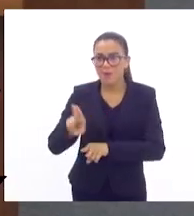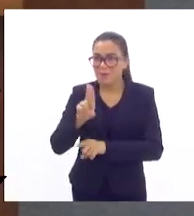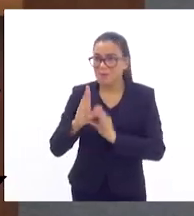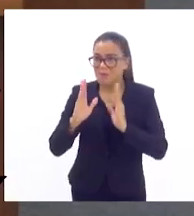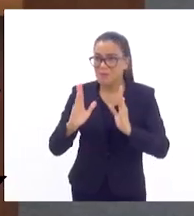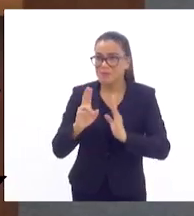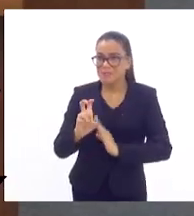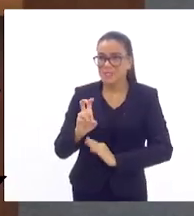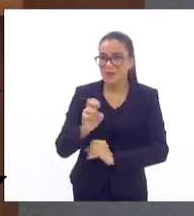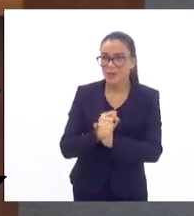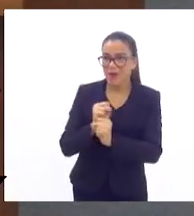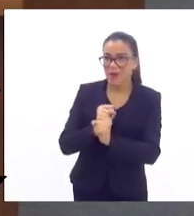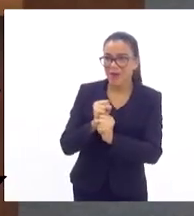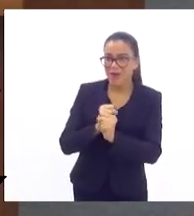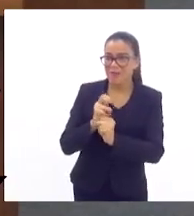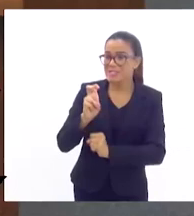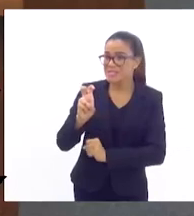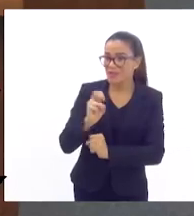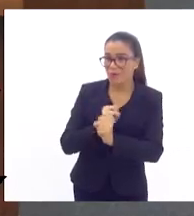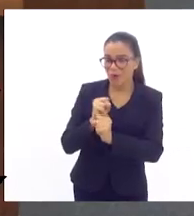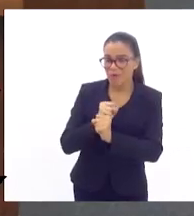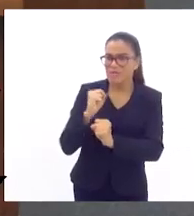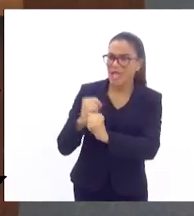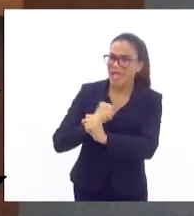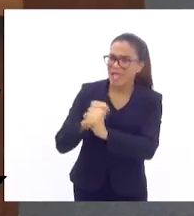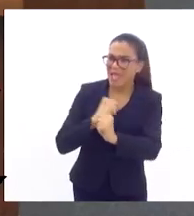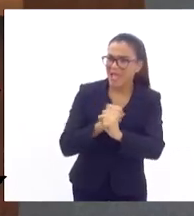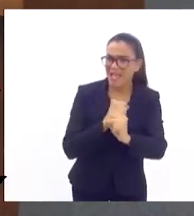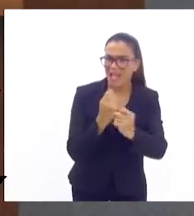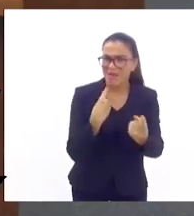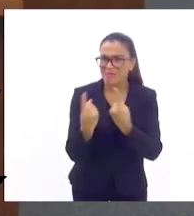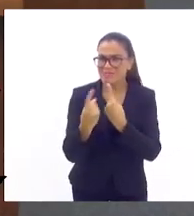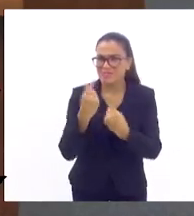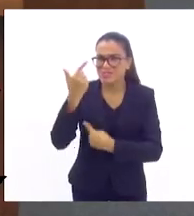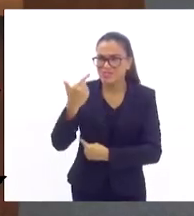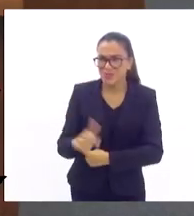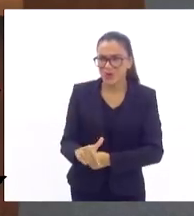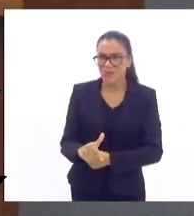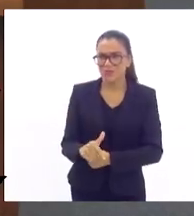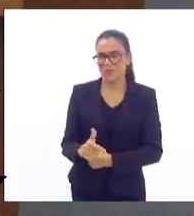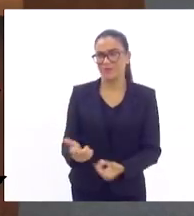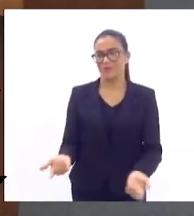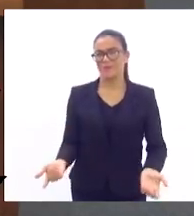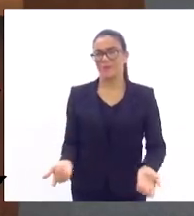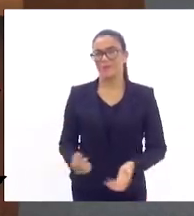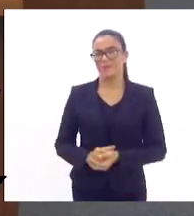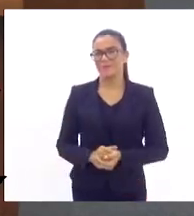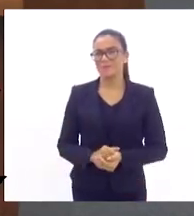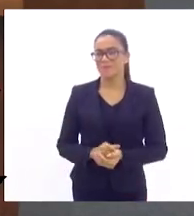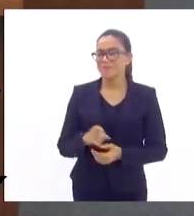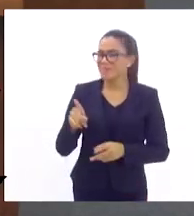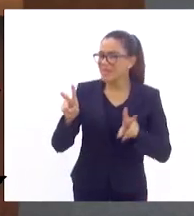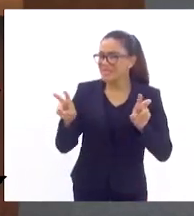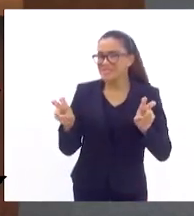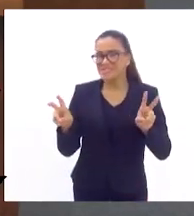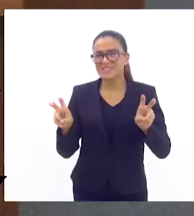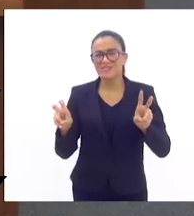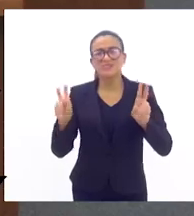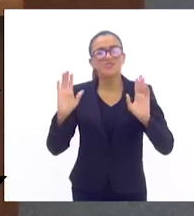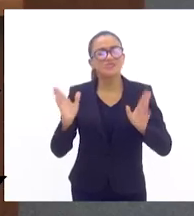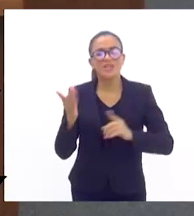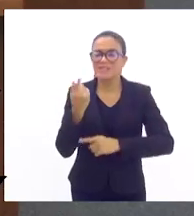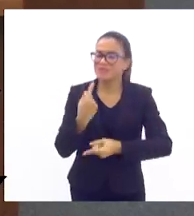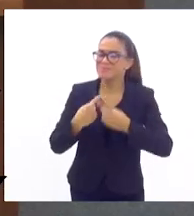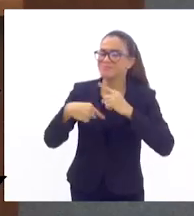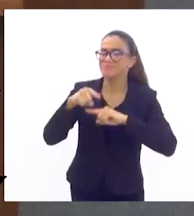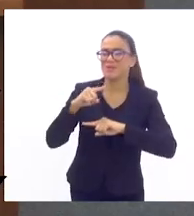5 anos. E depois de 5 anos, você quebra a estrada de novo para propor o separador absoluto. Esse assunto já tinha sido superado